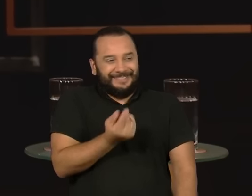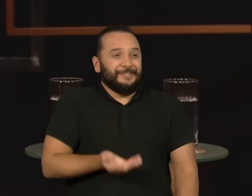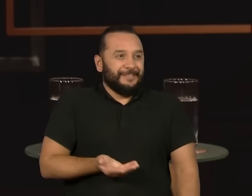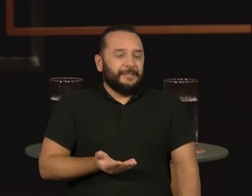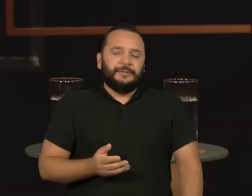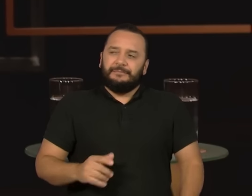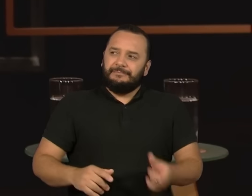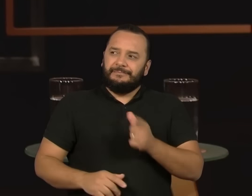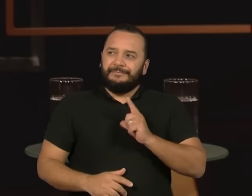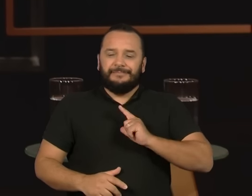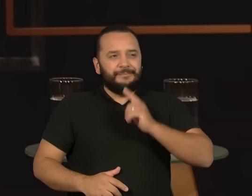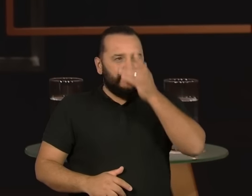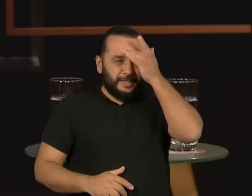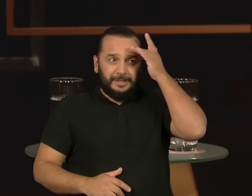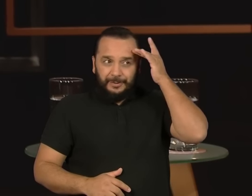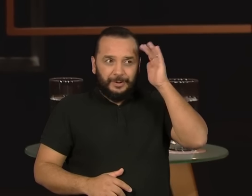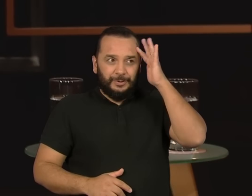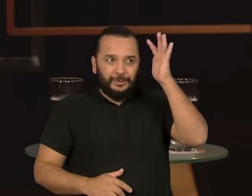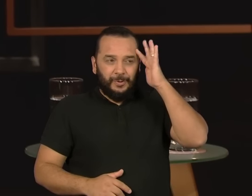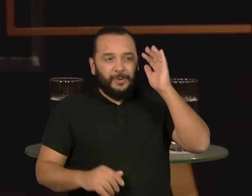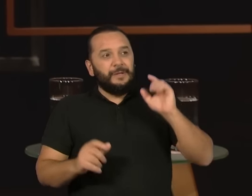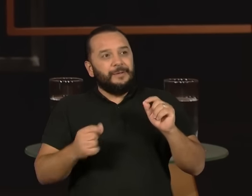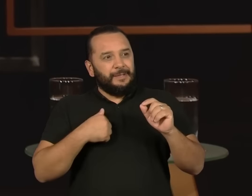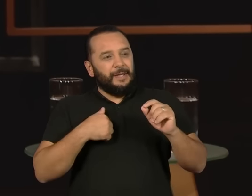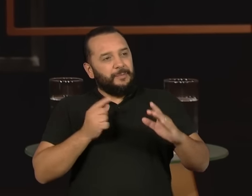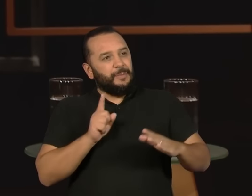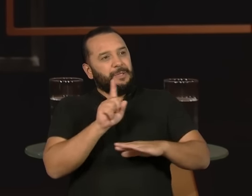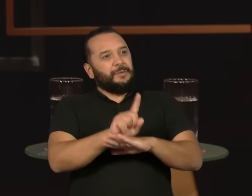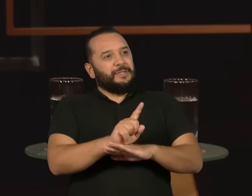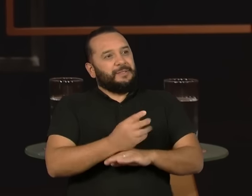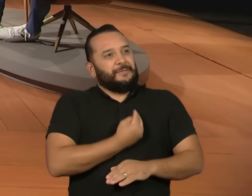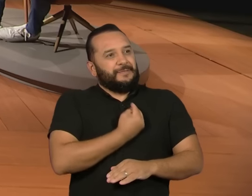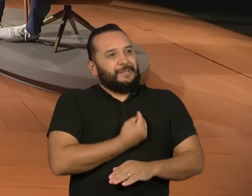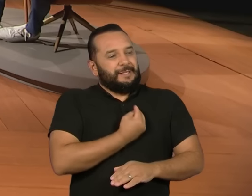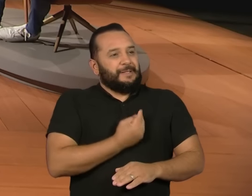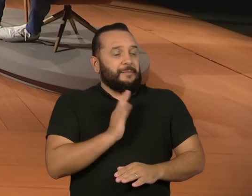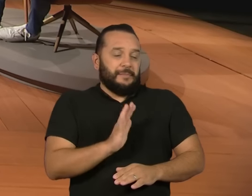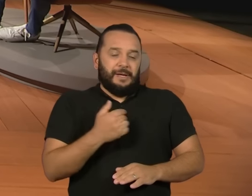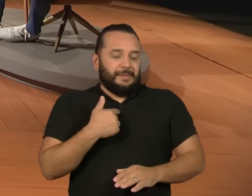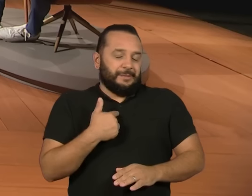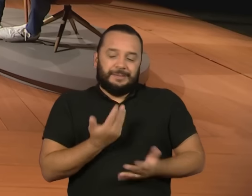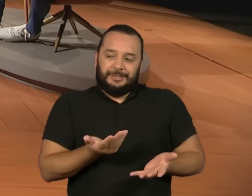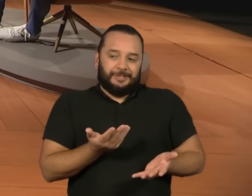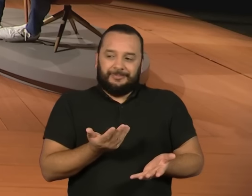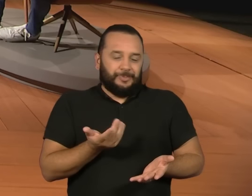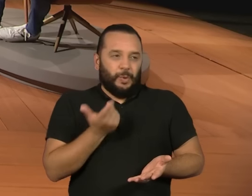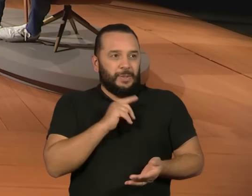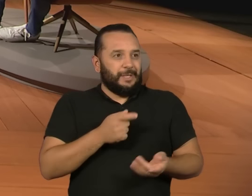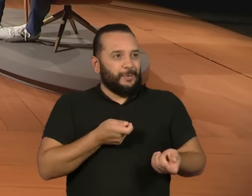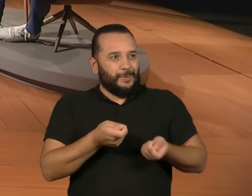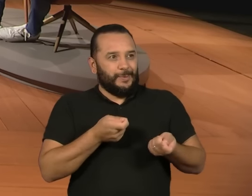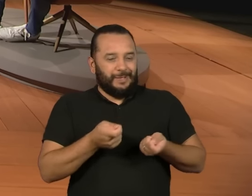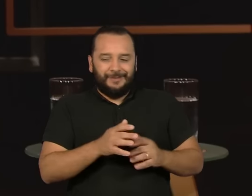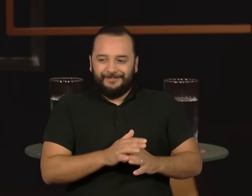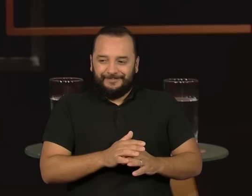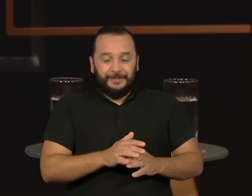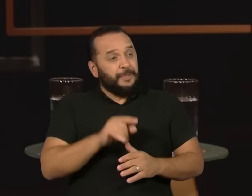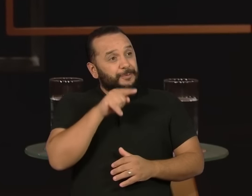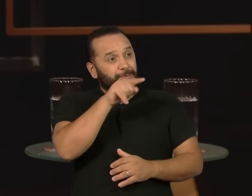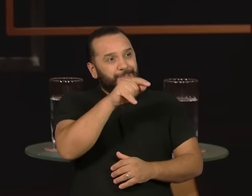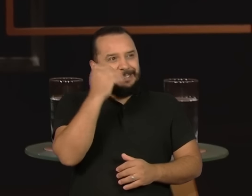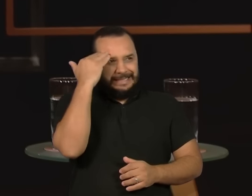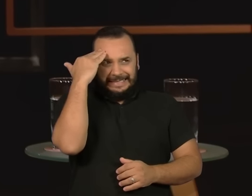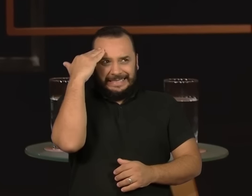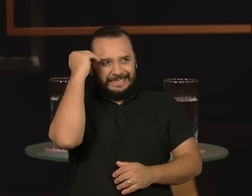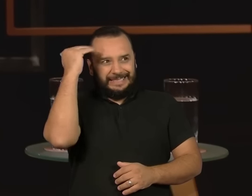ser protagonista da sua vida e nem todos conseguem, né? Você que é um artista de